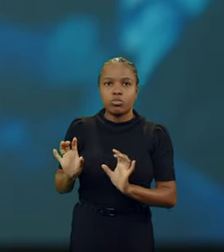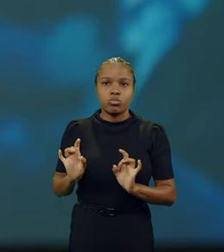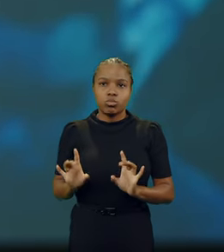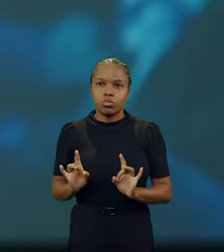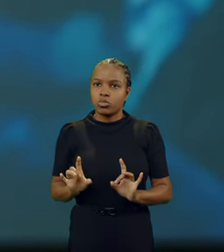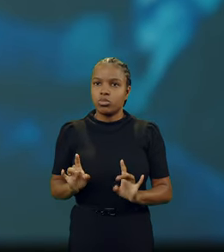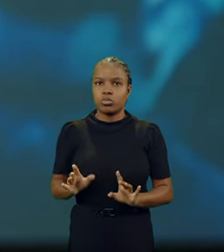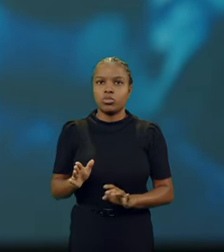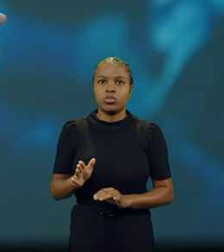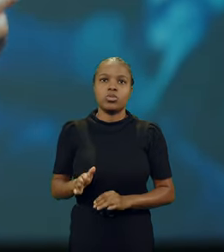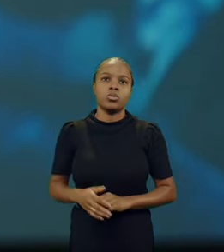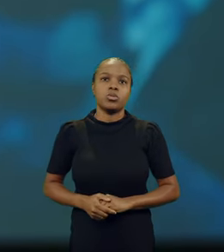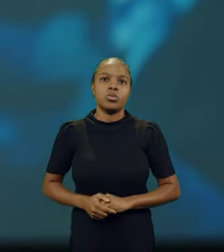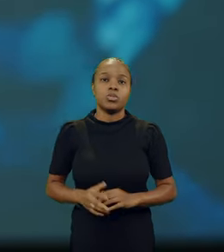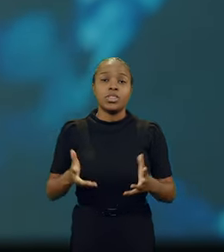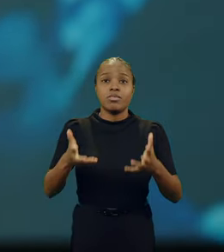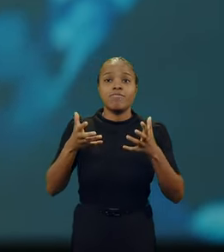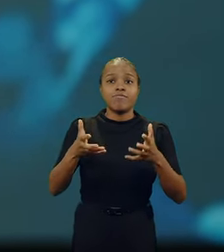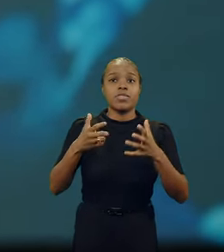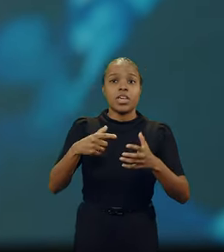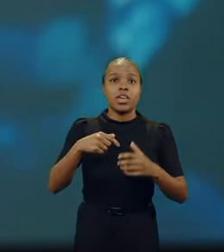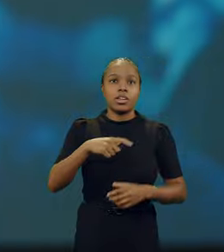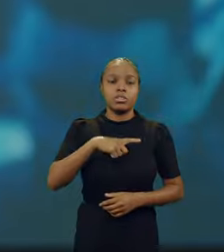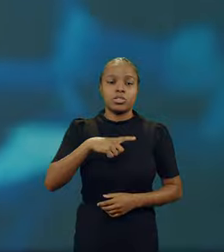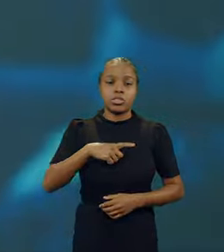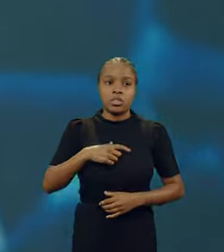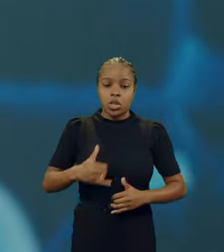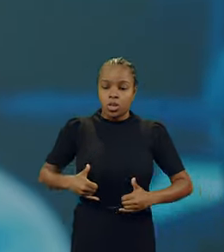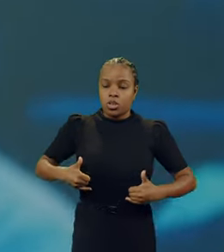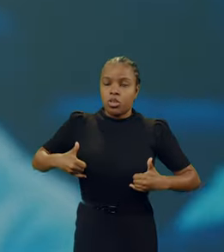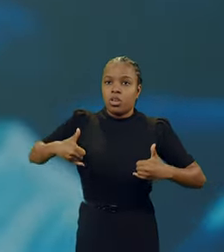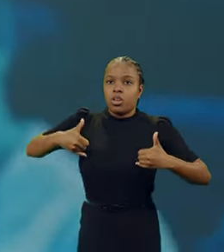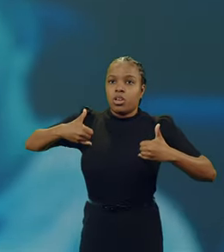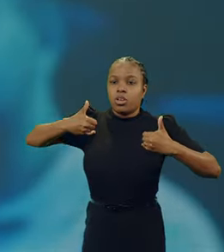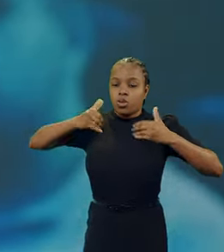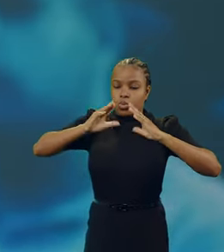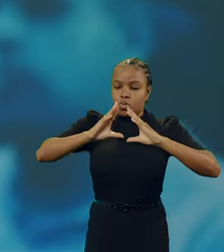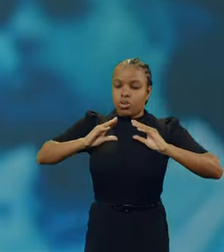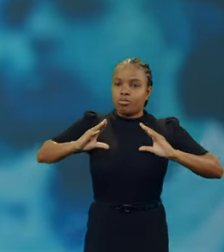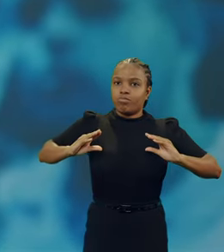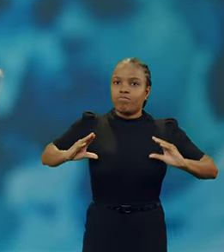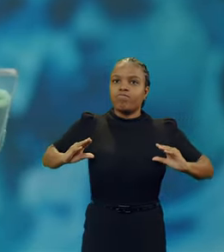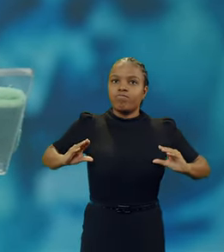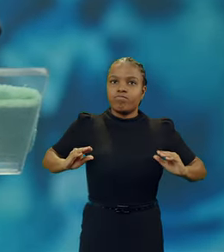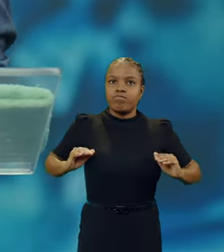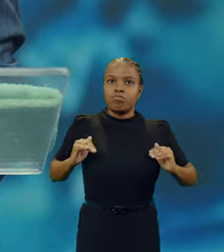Eles querem ter seu ego massageado.